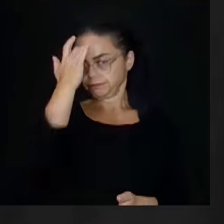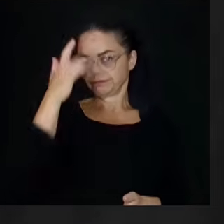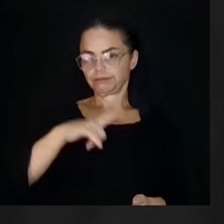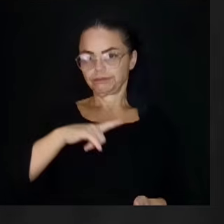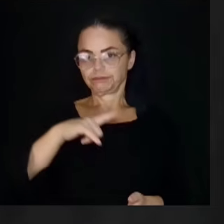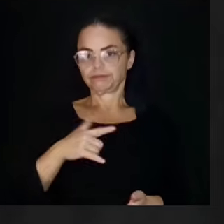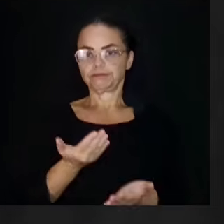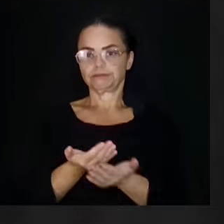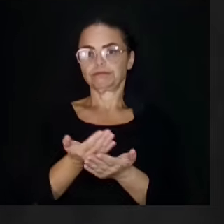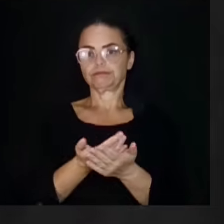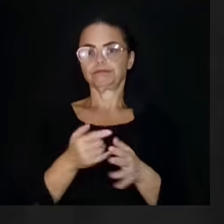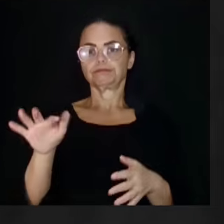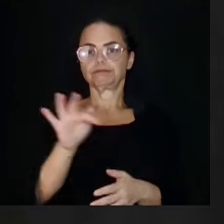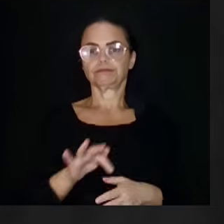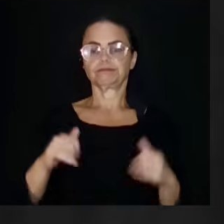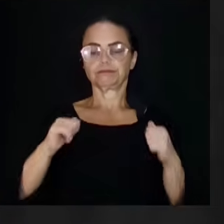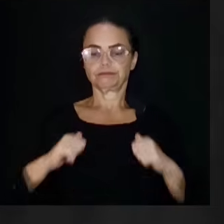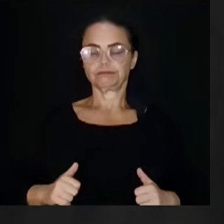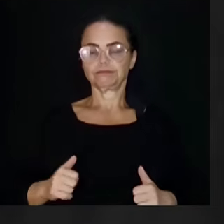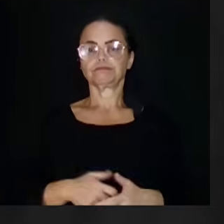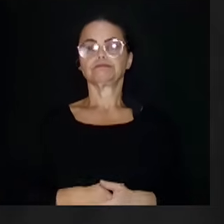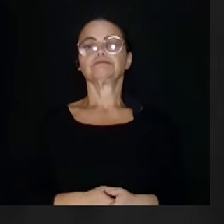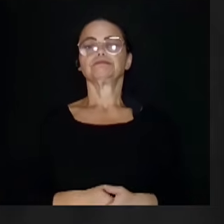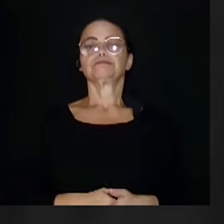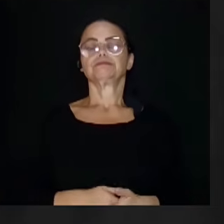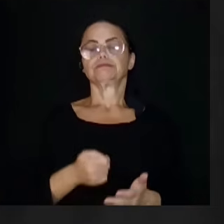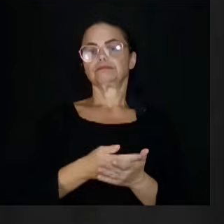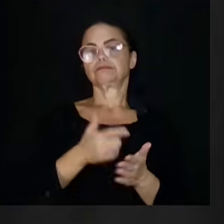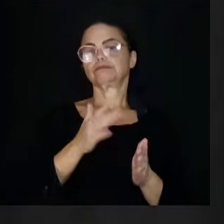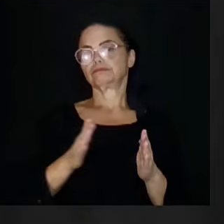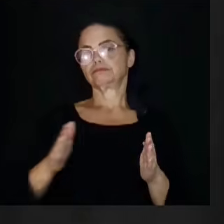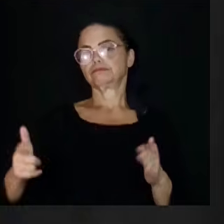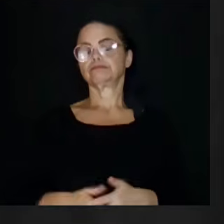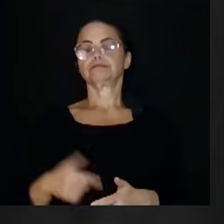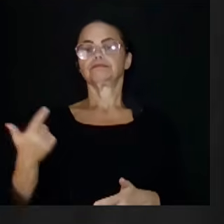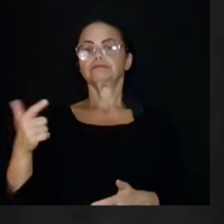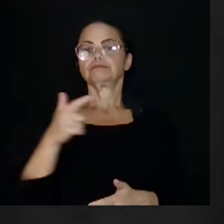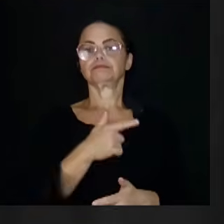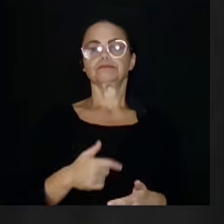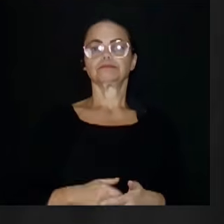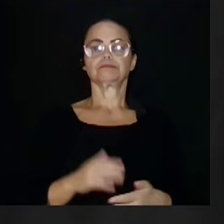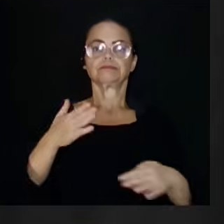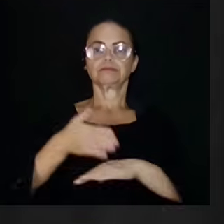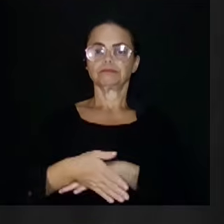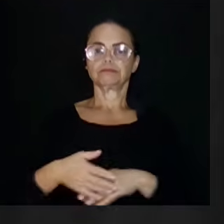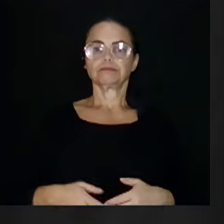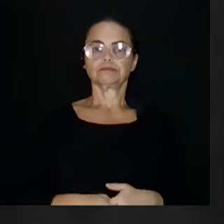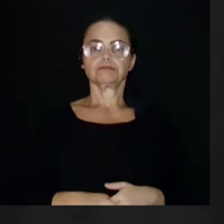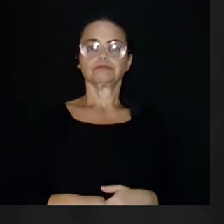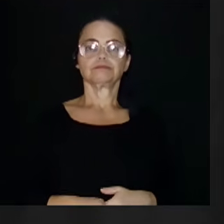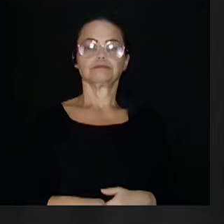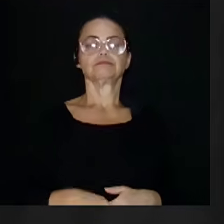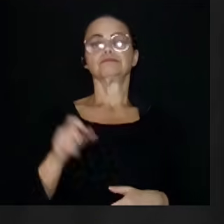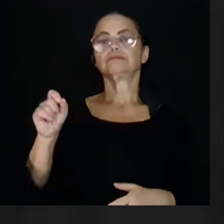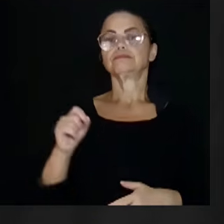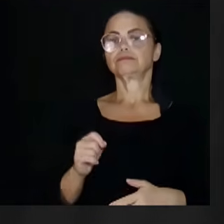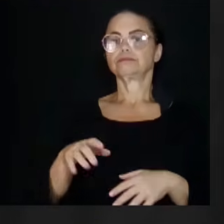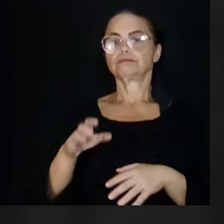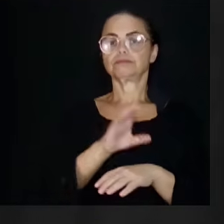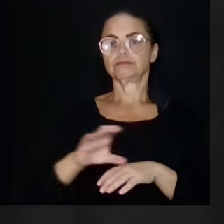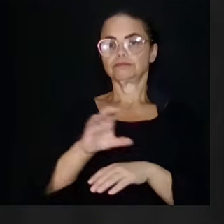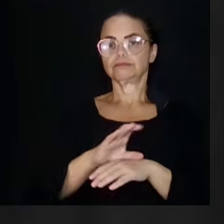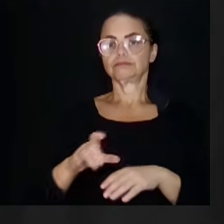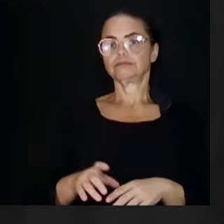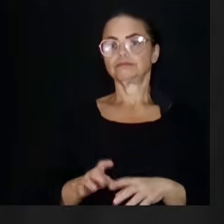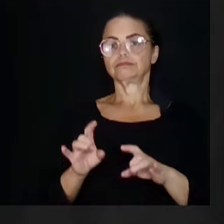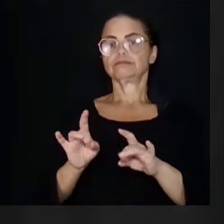bolsa ou outros financiamentos. Então a gente não tinha tanto acesso assim. Então o que eu fiz? Fui fazer o curso de técnico. Fiz